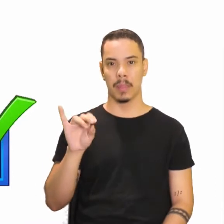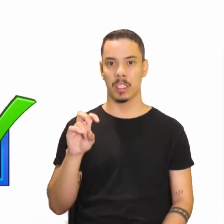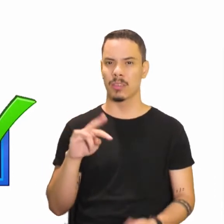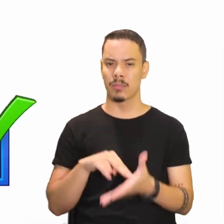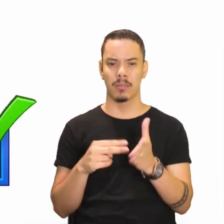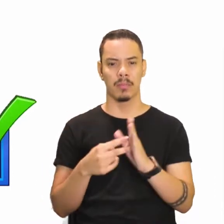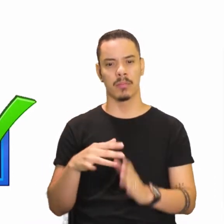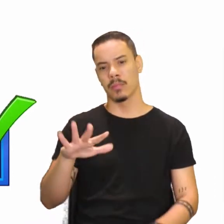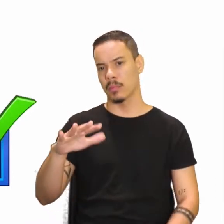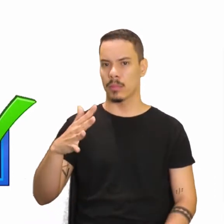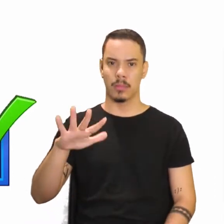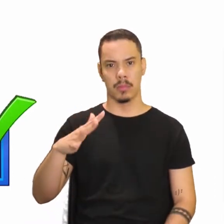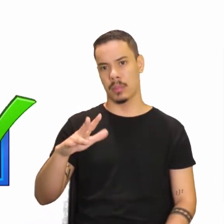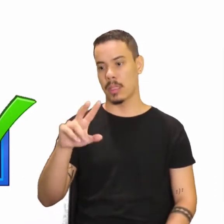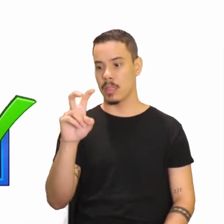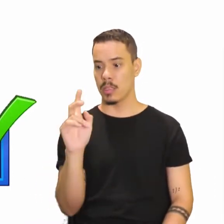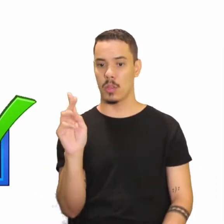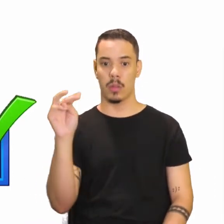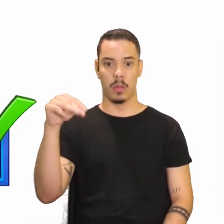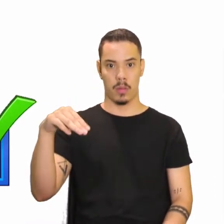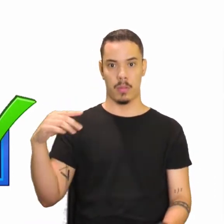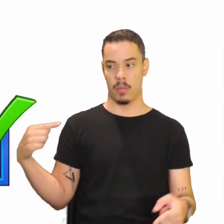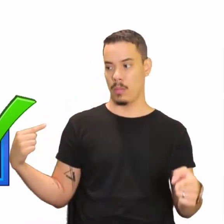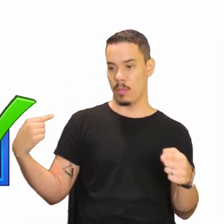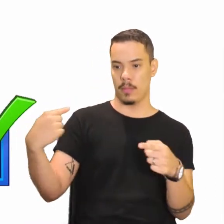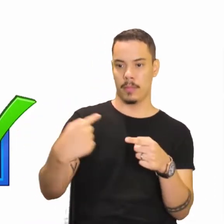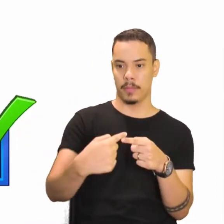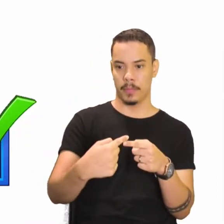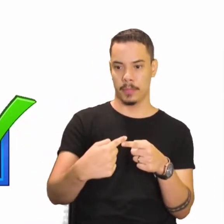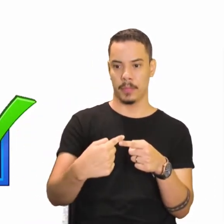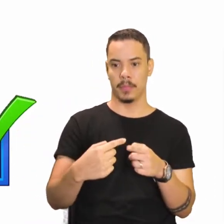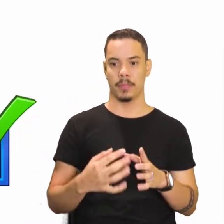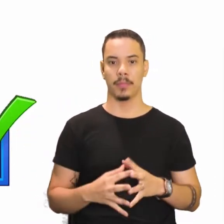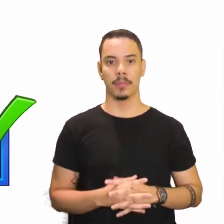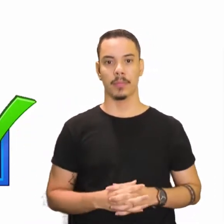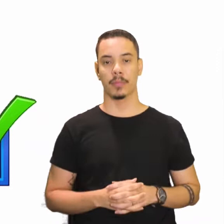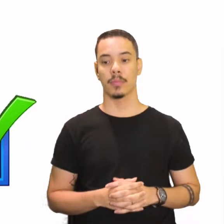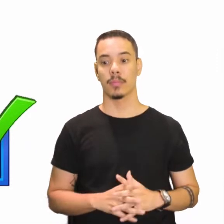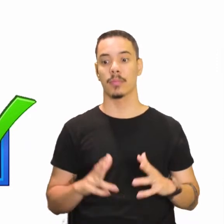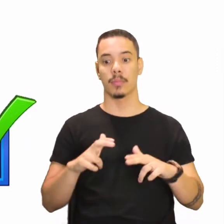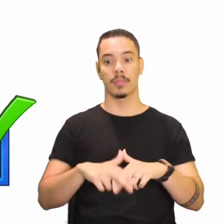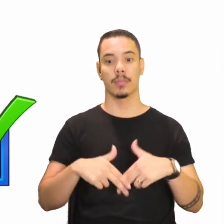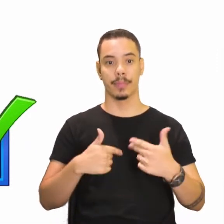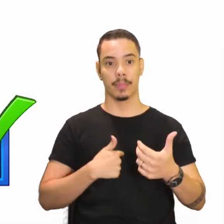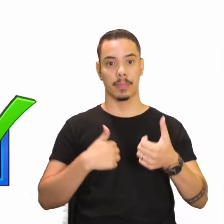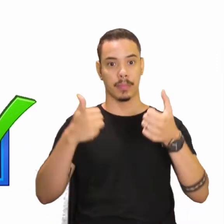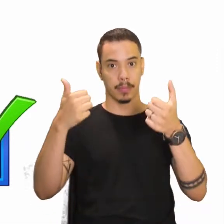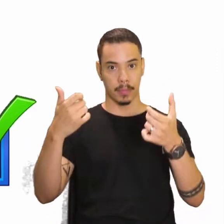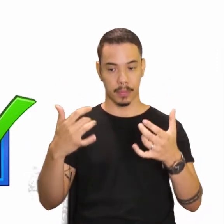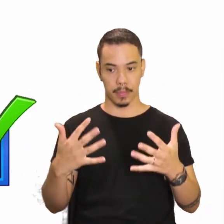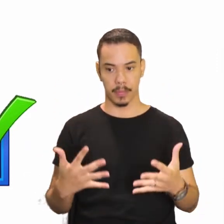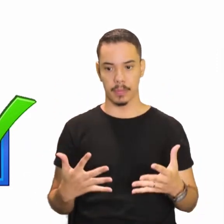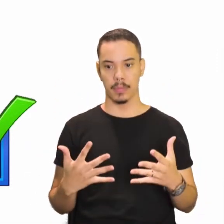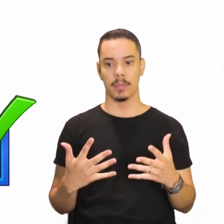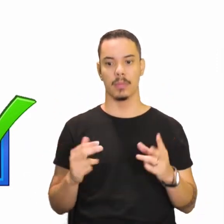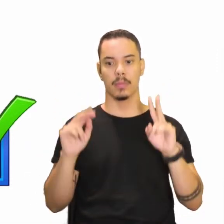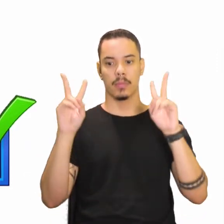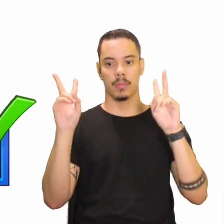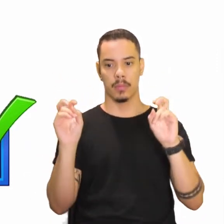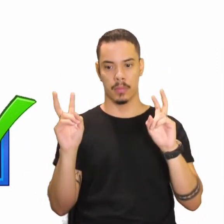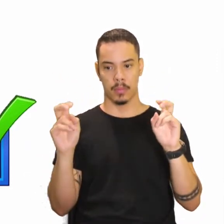aproximadamente de 5 quilômetros daqui. Então, quando falar de